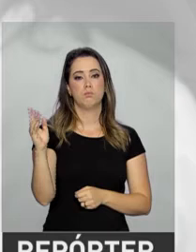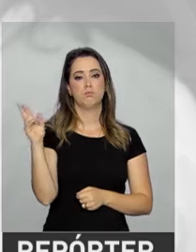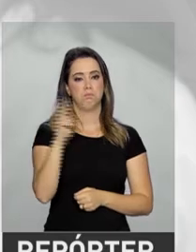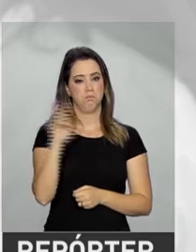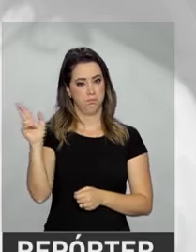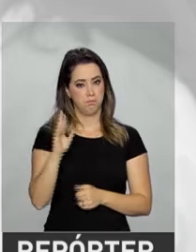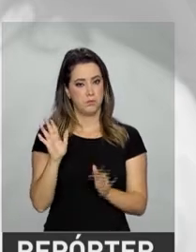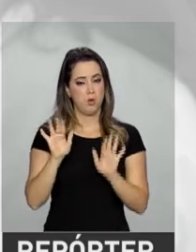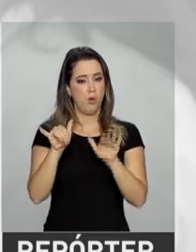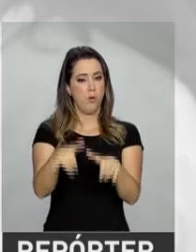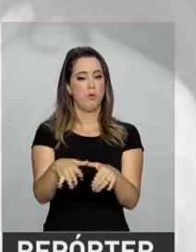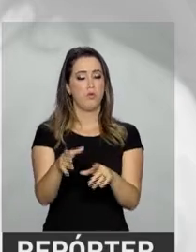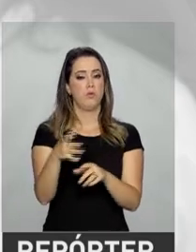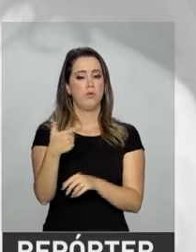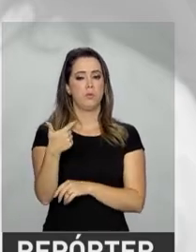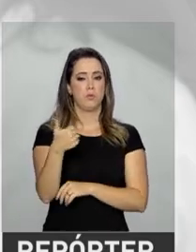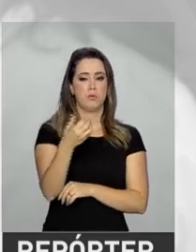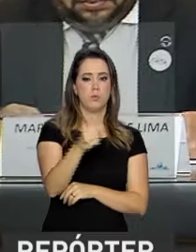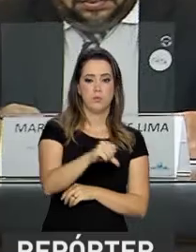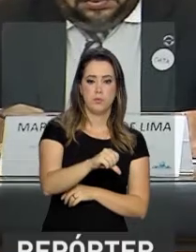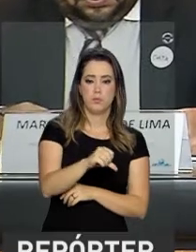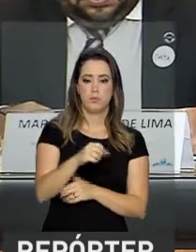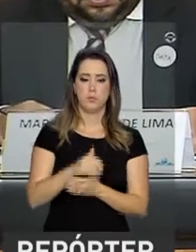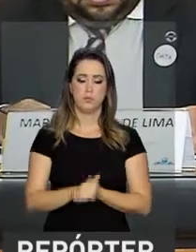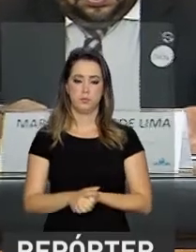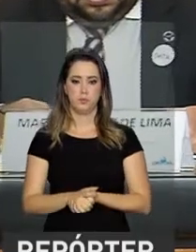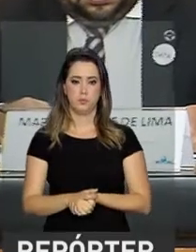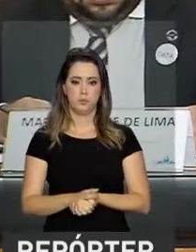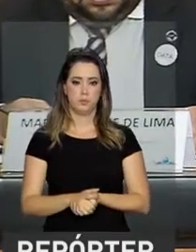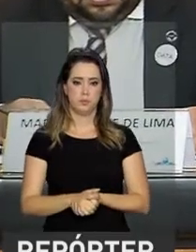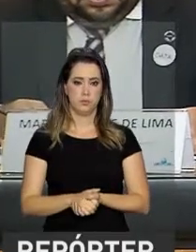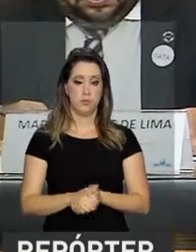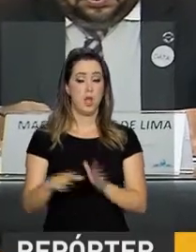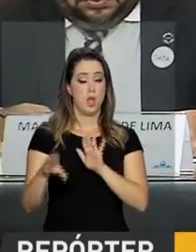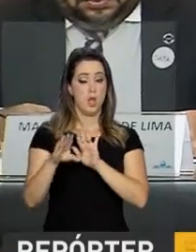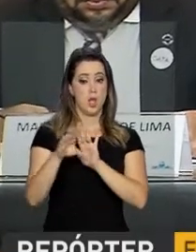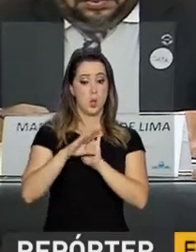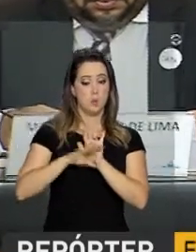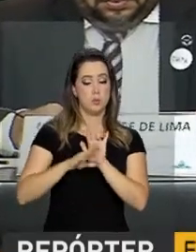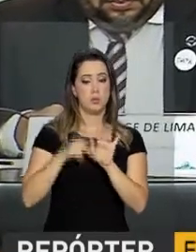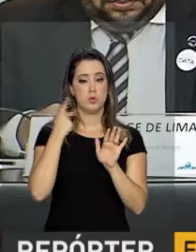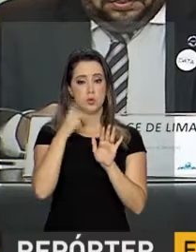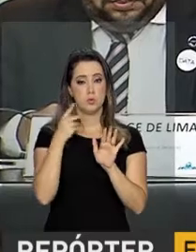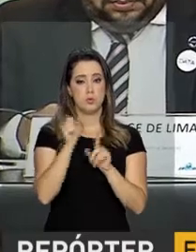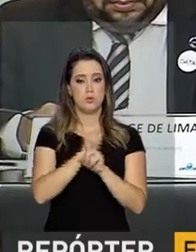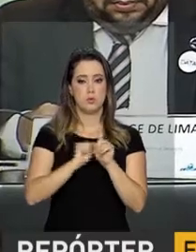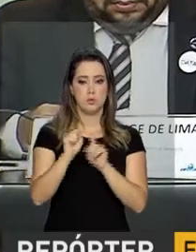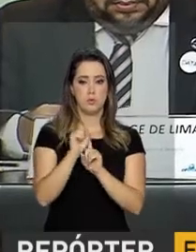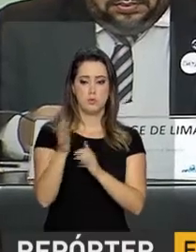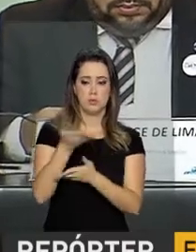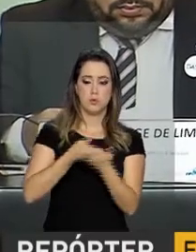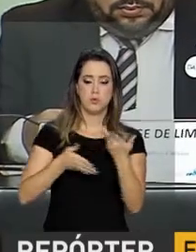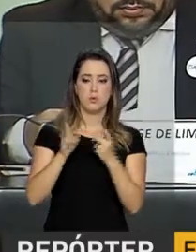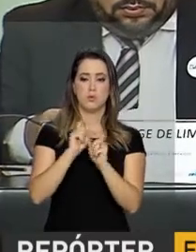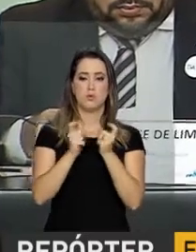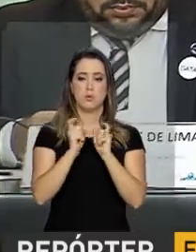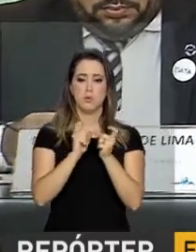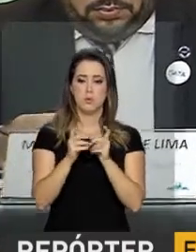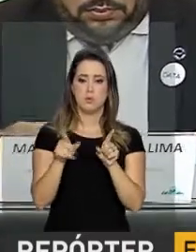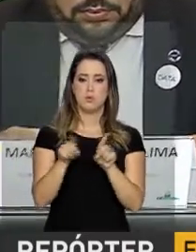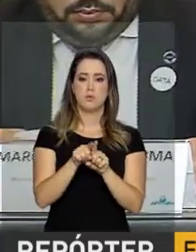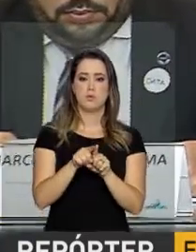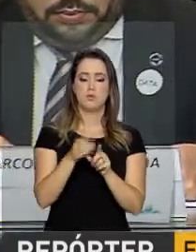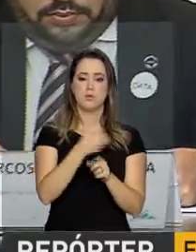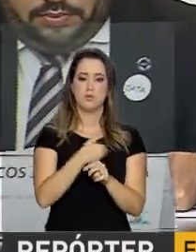até o final de 2019 dentro das políticas sociais desenvolvidas pelo pelo poder executivo pelo governo de uma forma